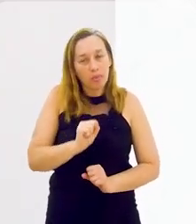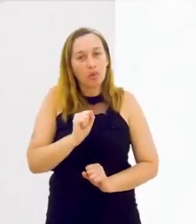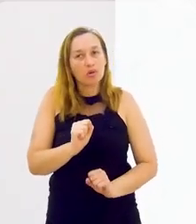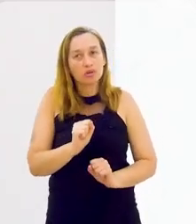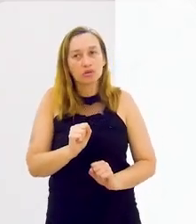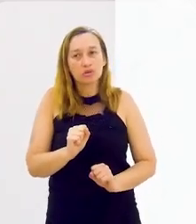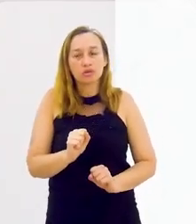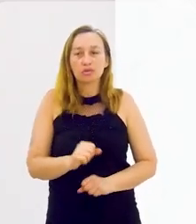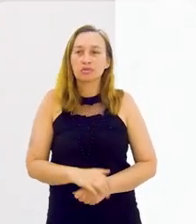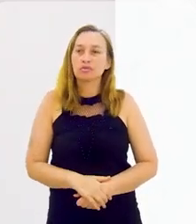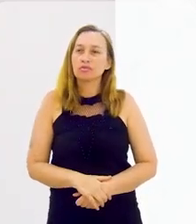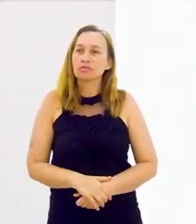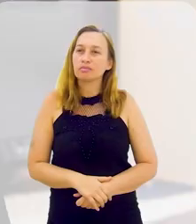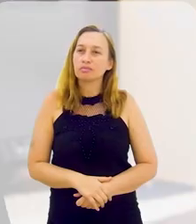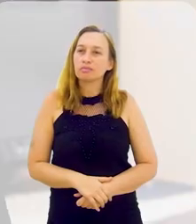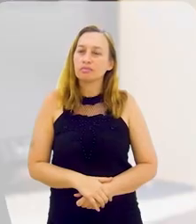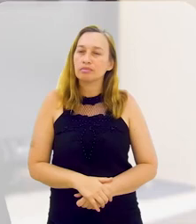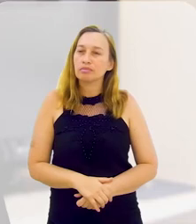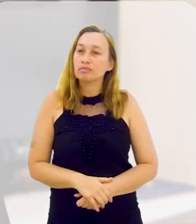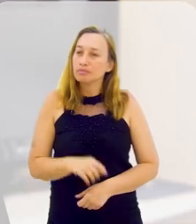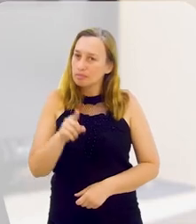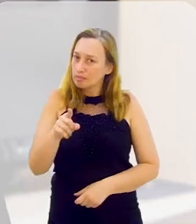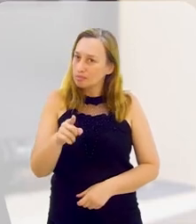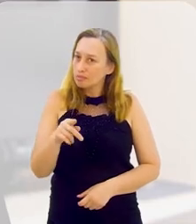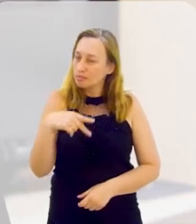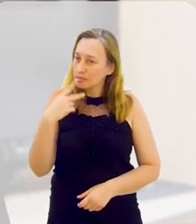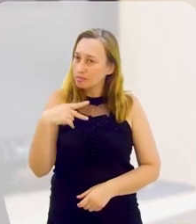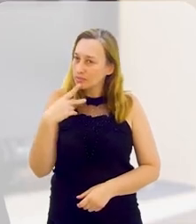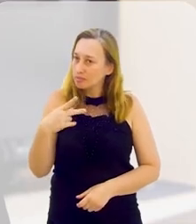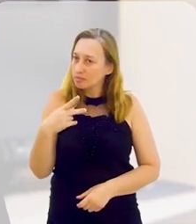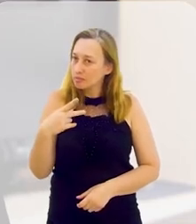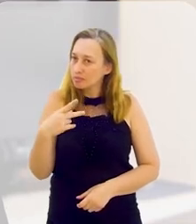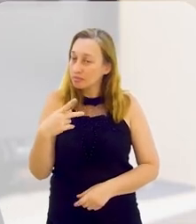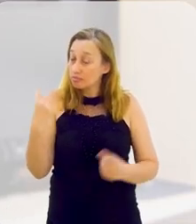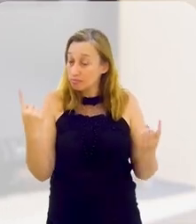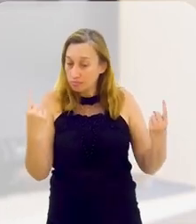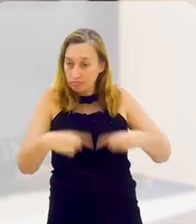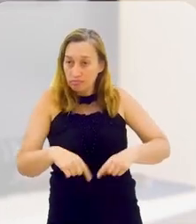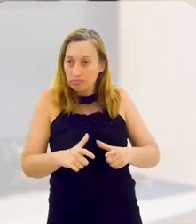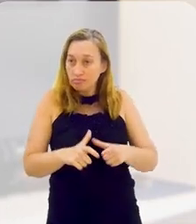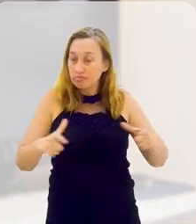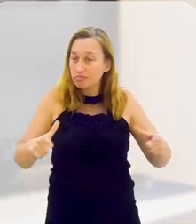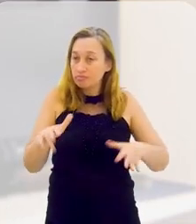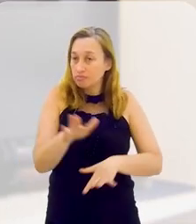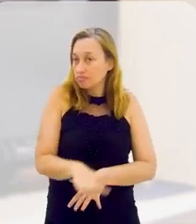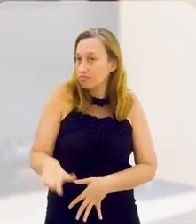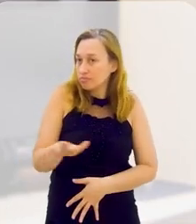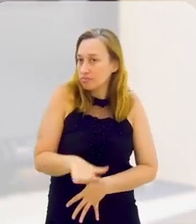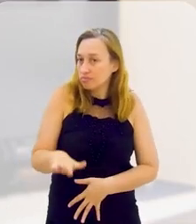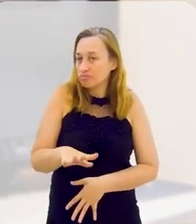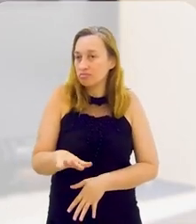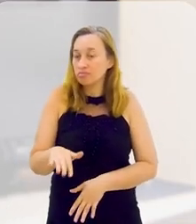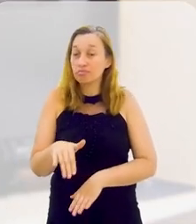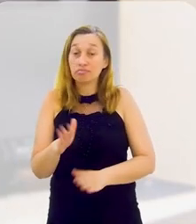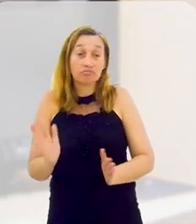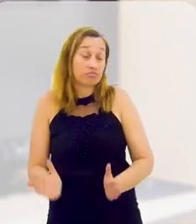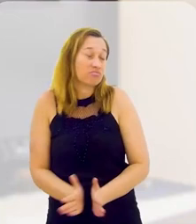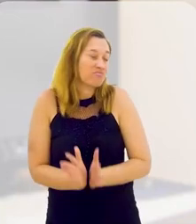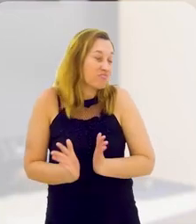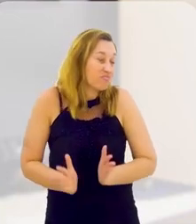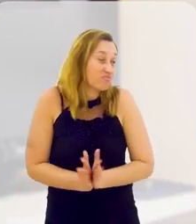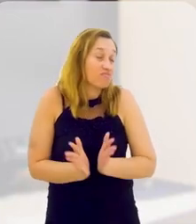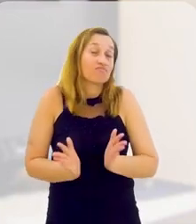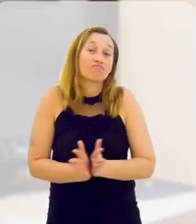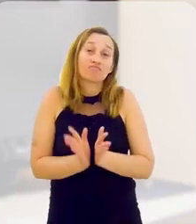contar, né? E como E você conta com um baita desafio, porque são crianças em situação